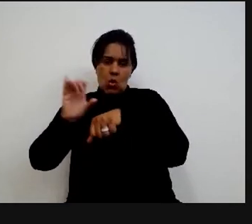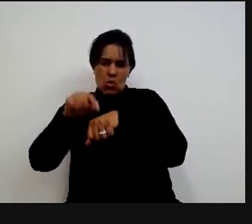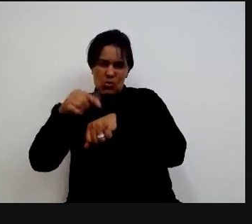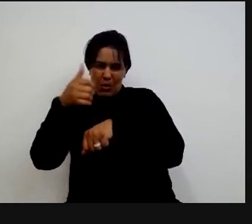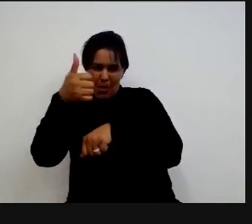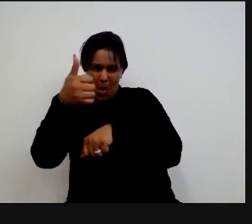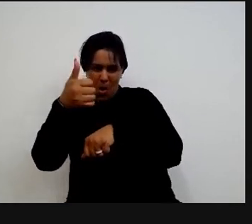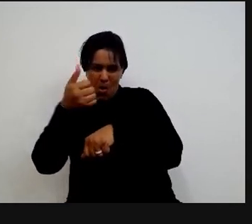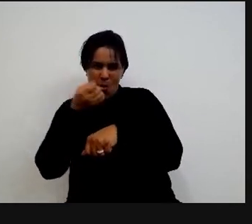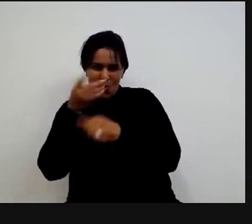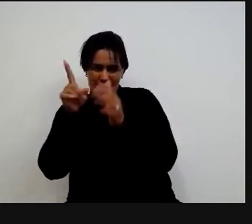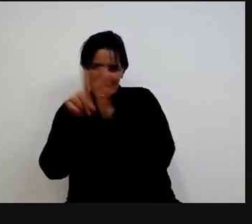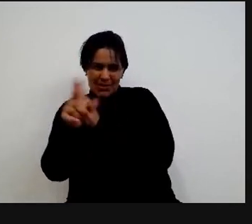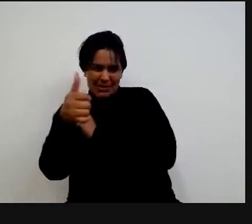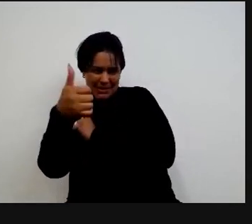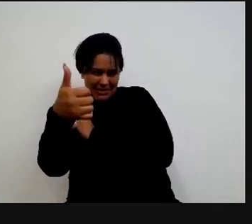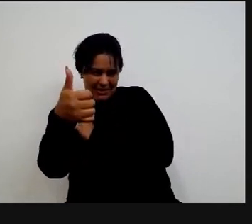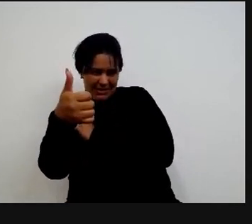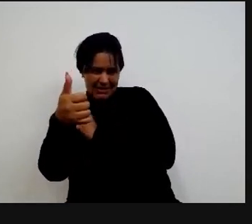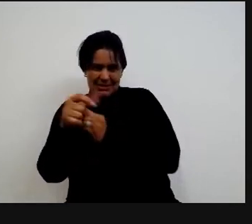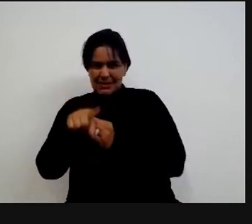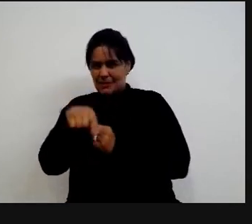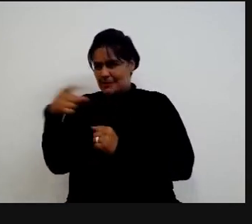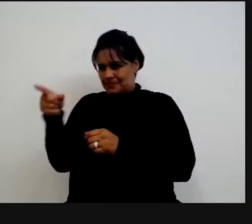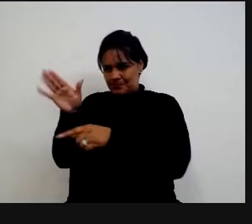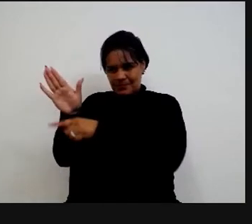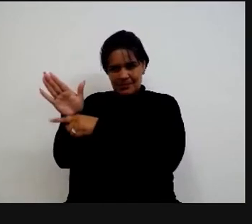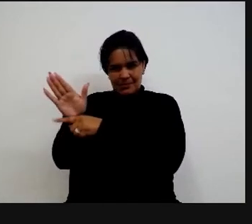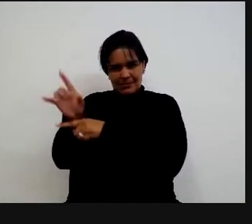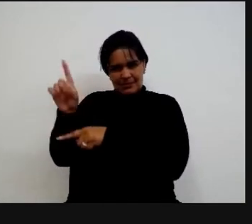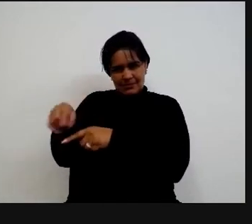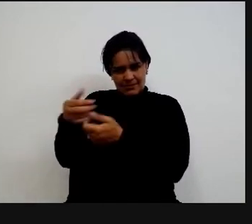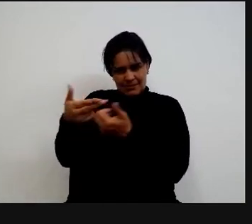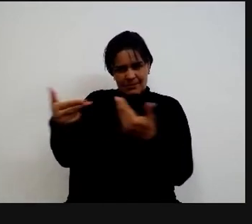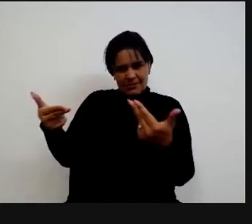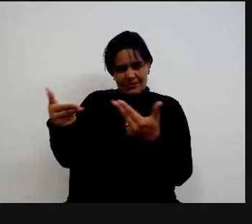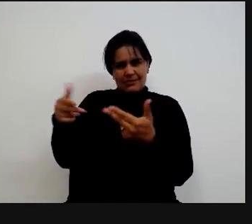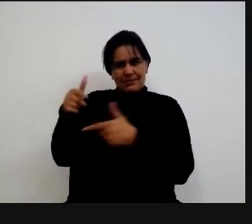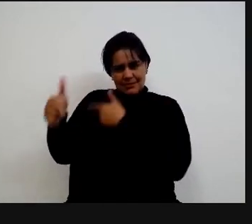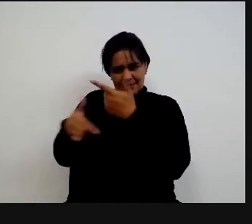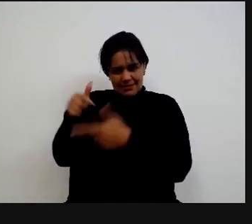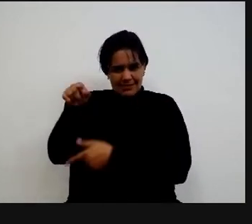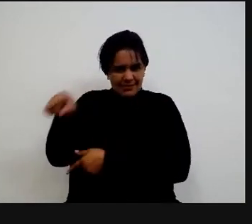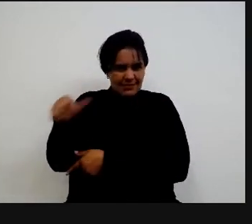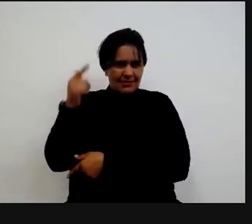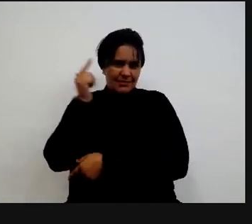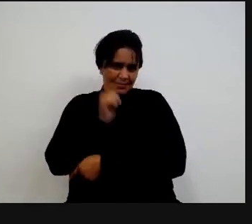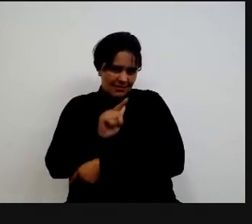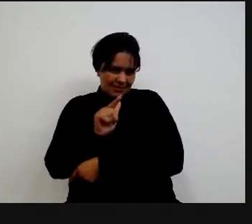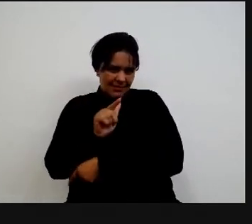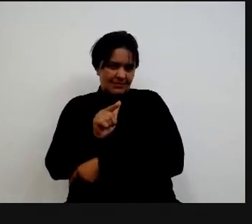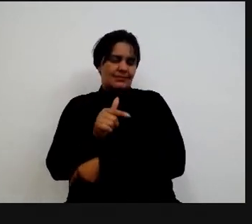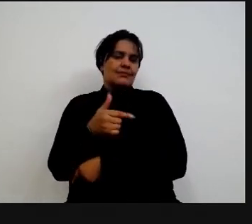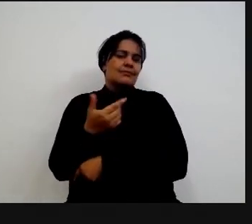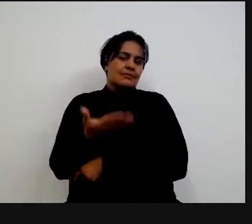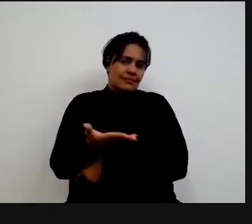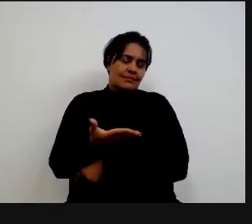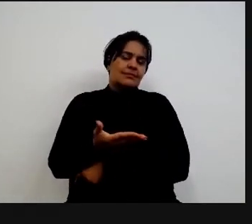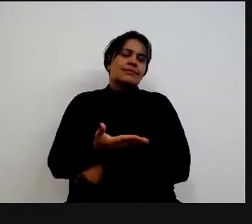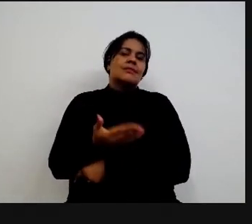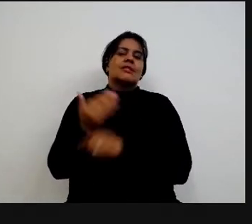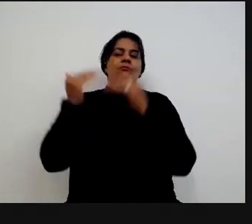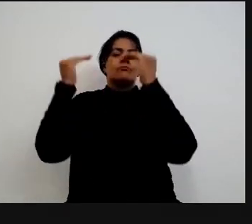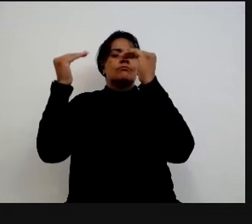funcionando, aquela ação educacional serviu para o negócio que foi proposto, né? E aí a gente chega